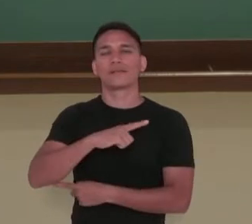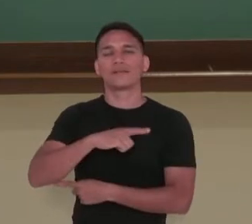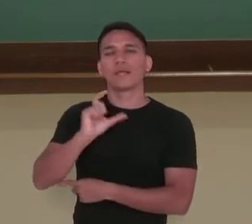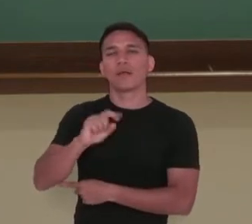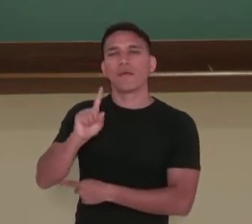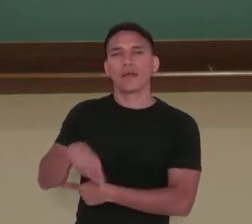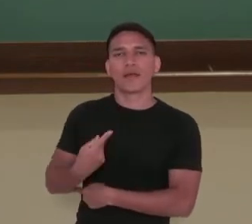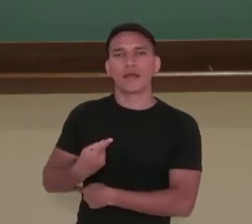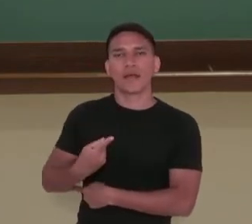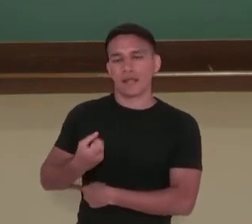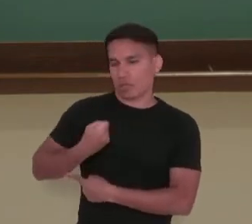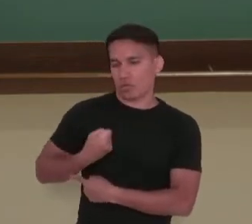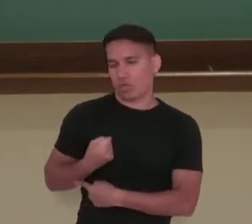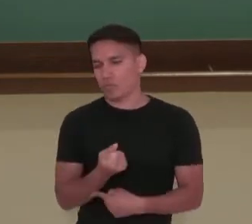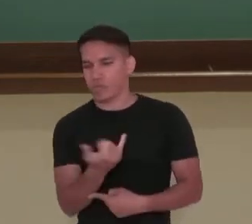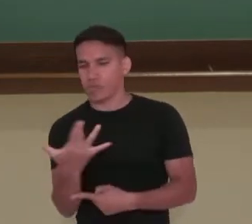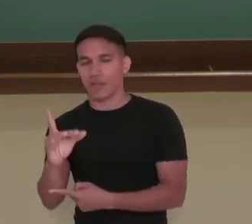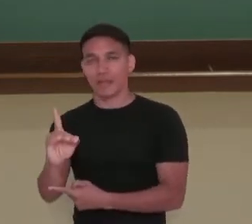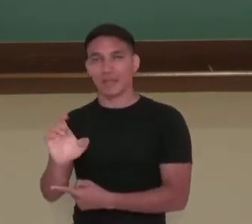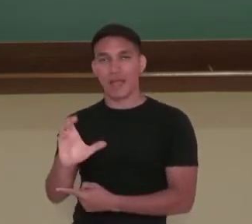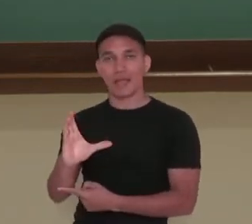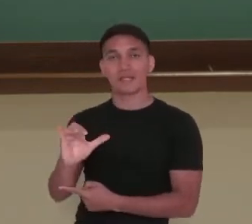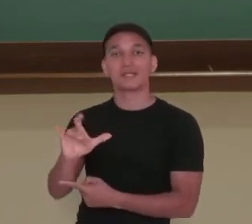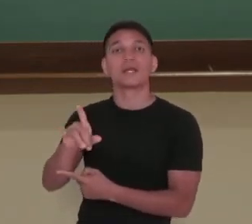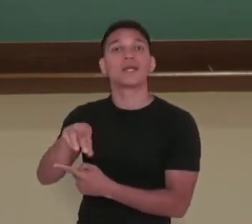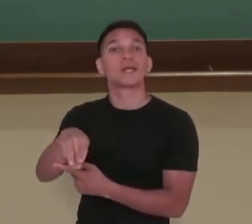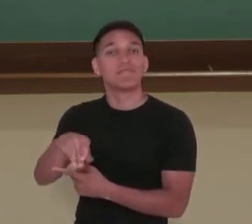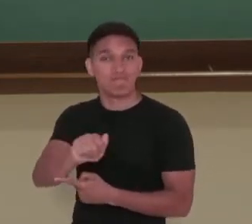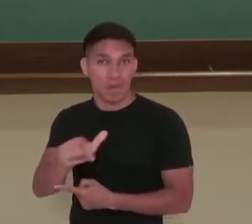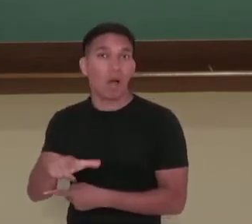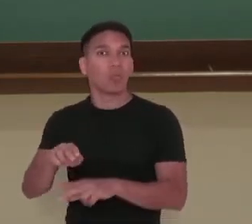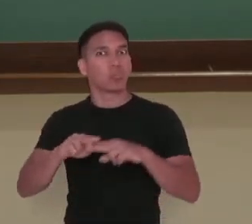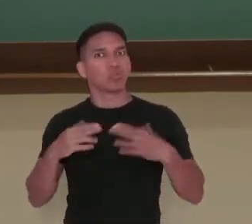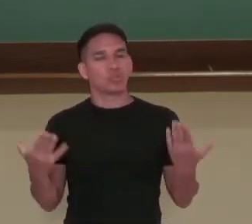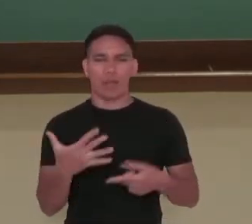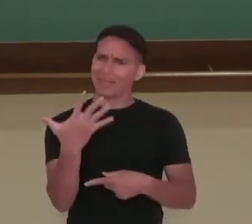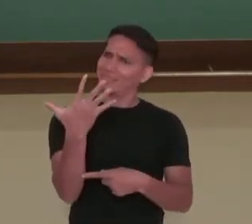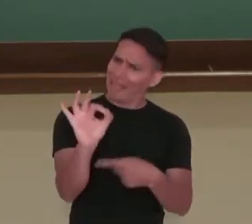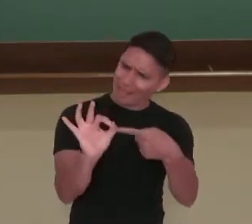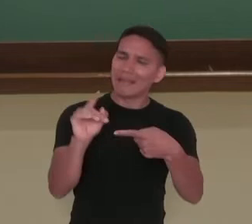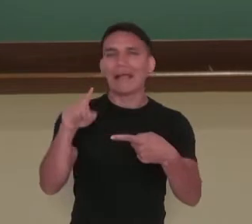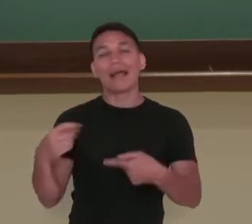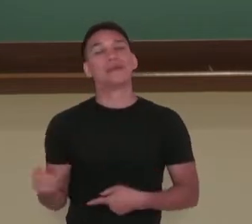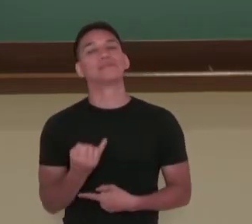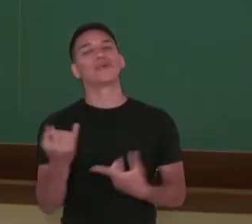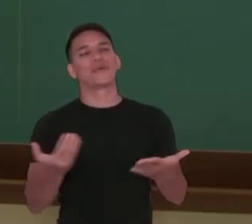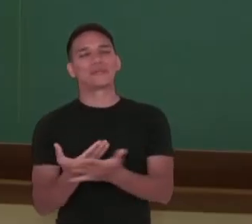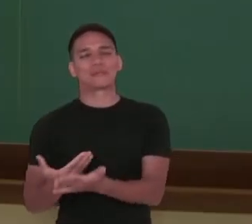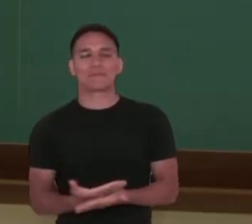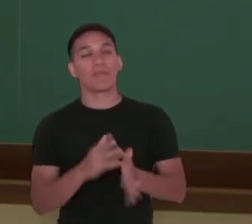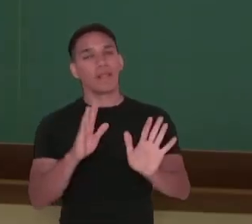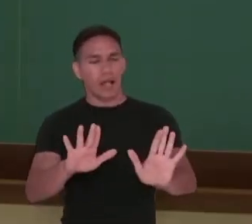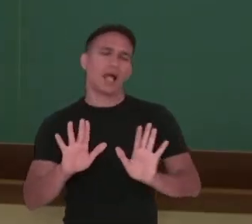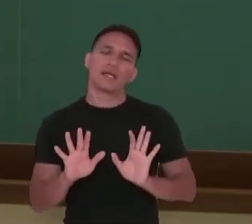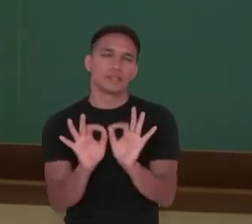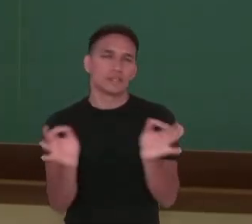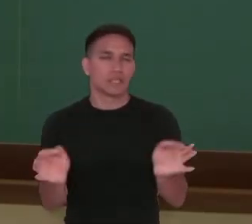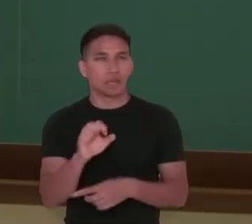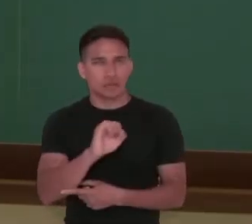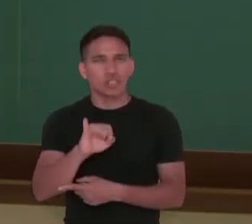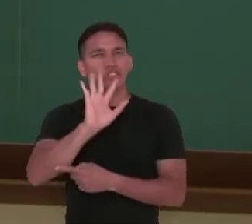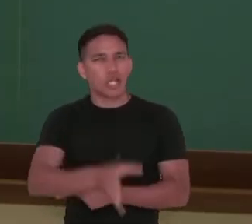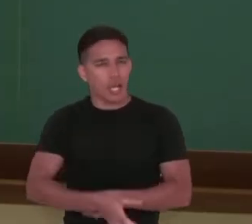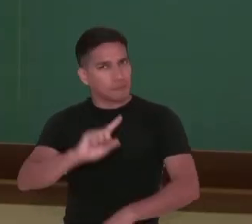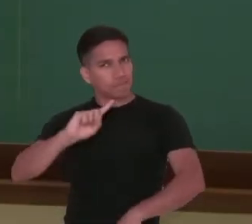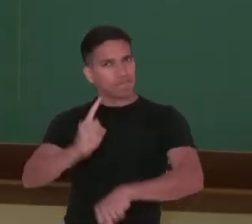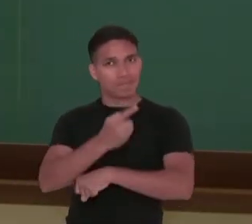esse fator 10, ele é muito importante para a nossa aula de hoje. Então, vamos lá. Pessoal, assim, se você pegou o que